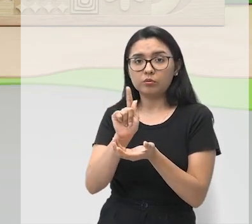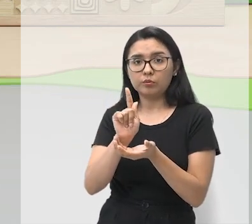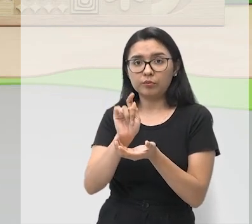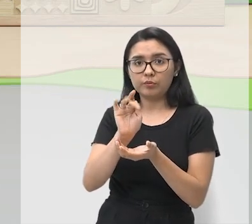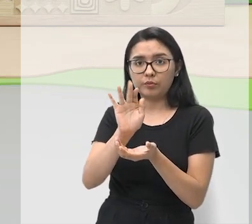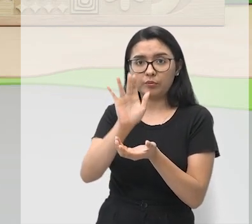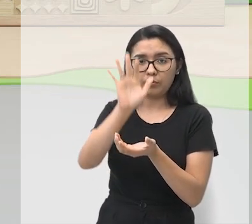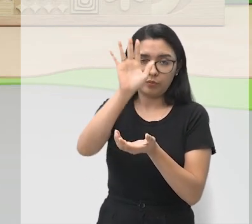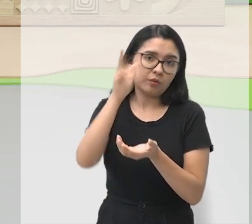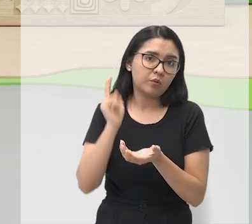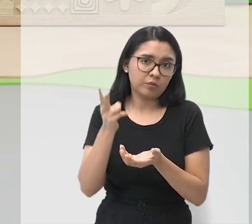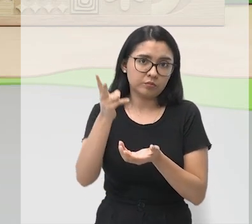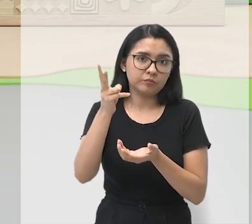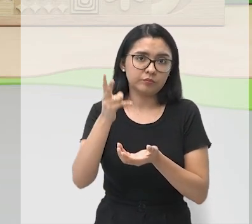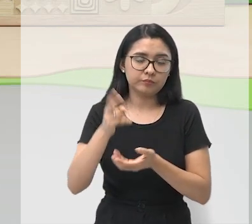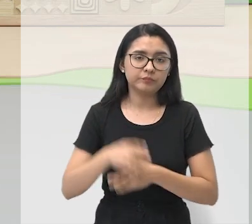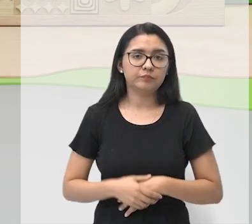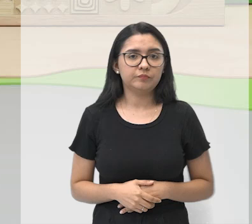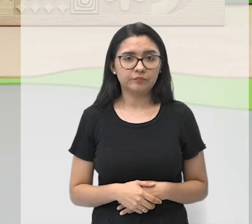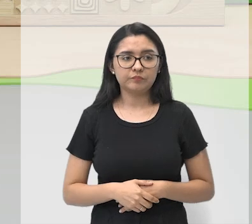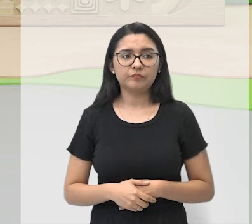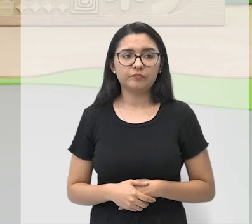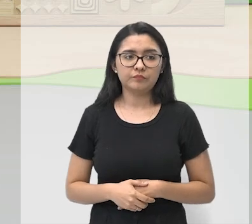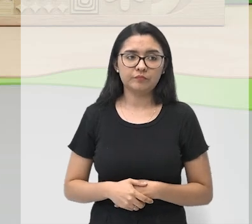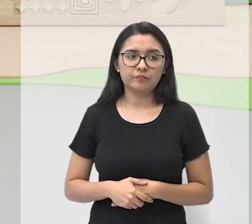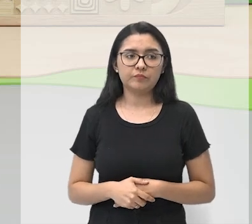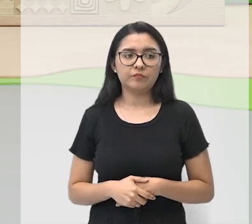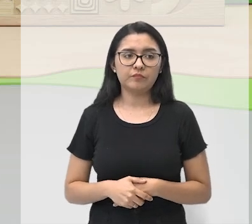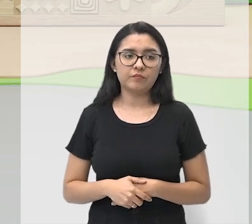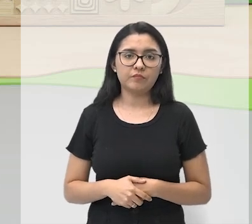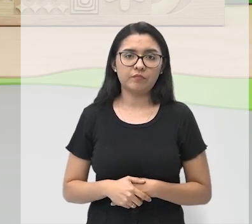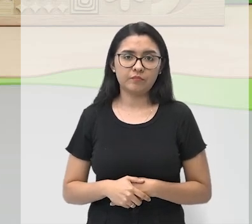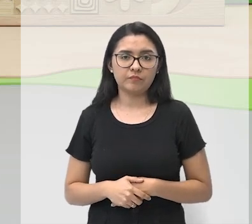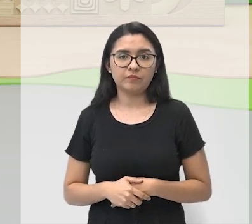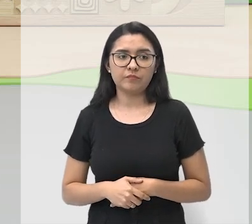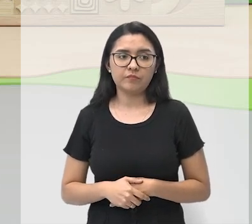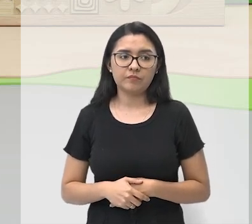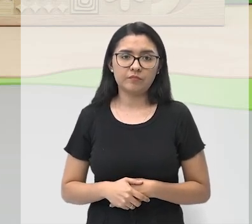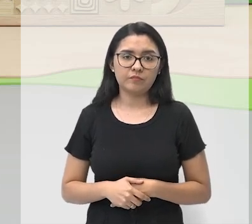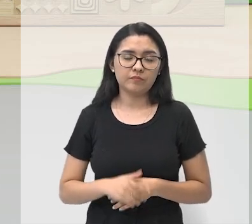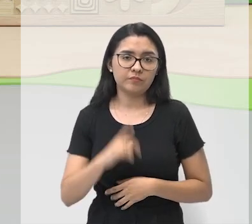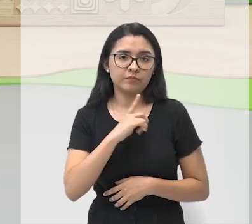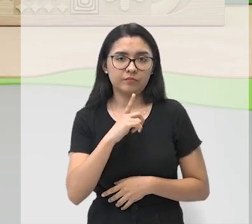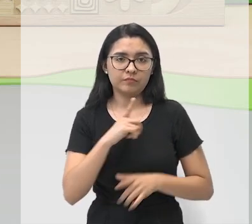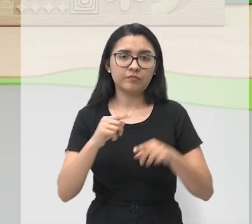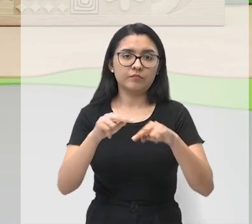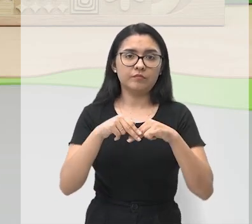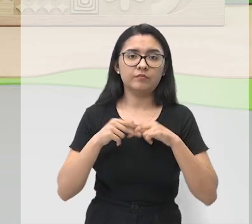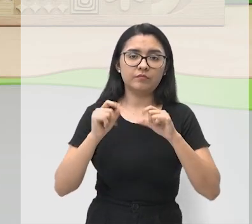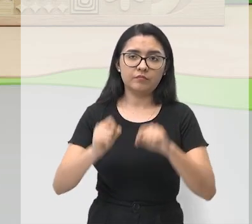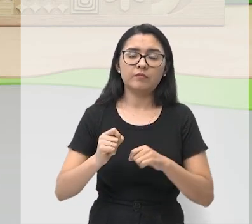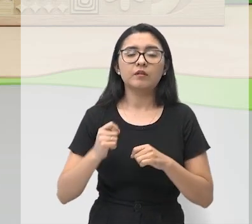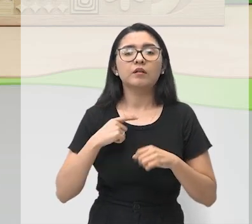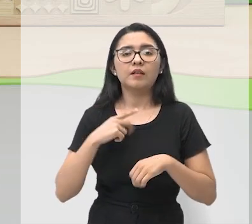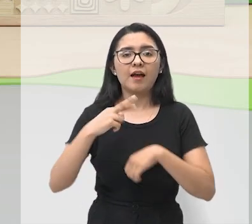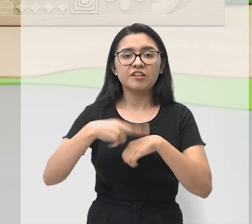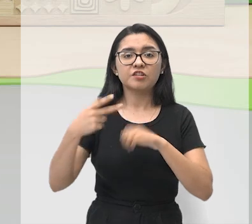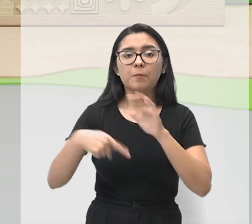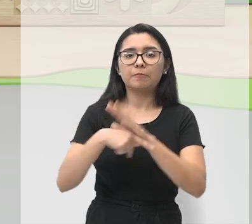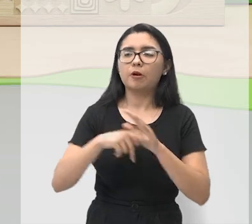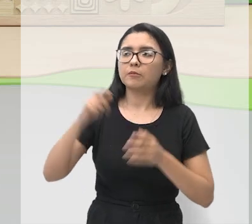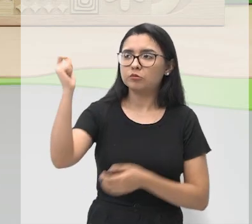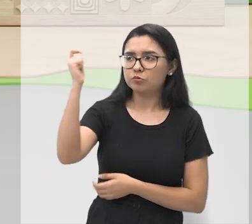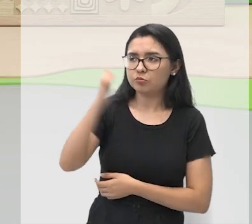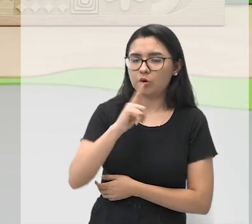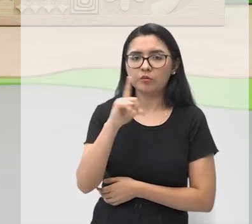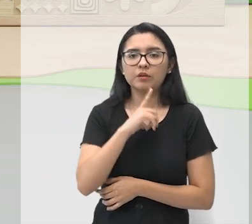se preservem, se resguardem do que vem de irradiação do Sol, certo?